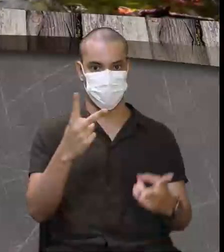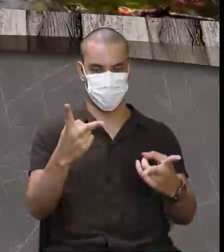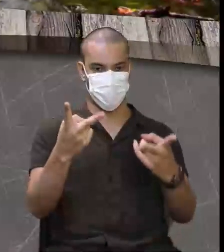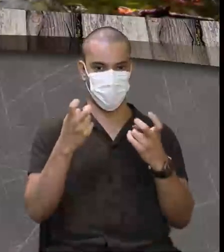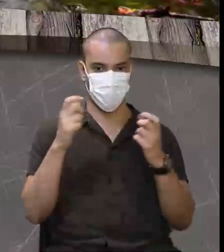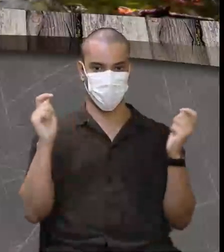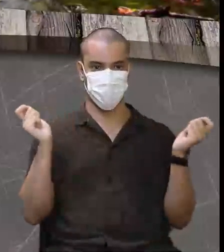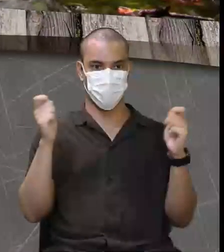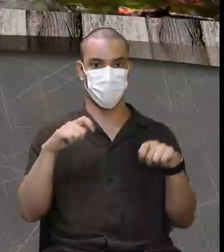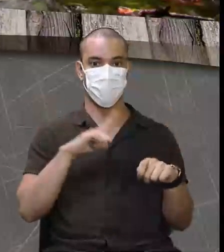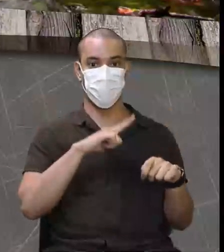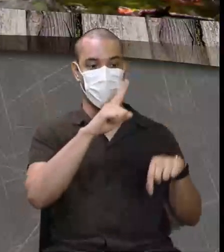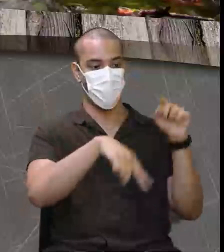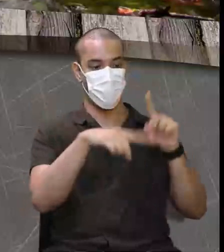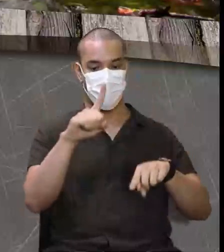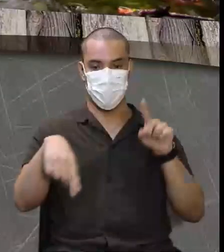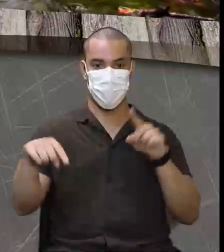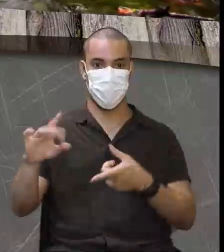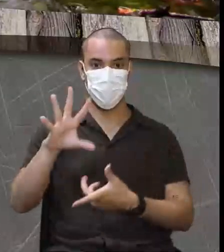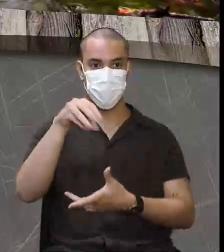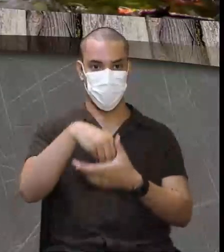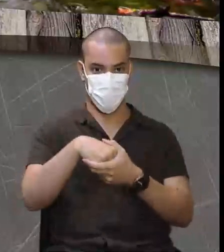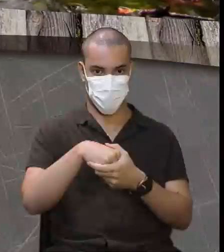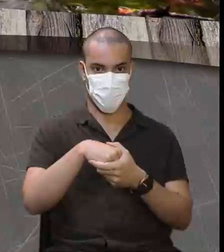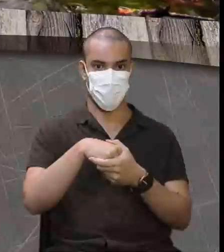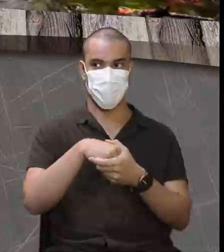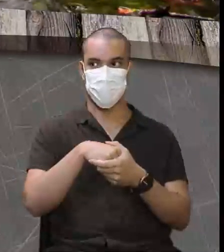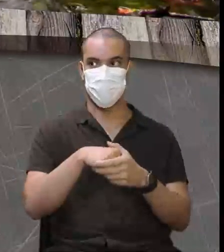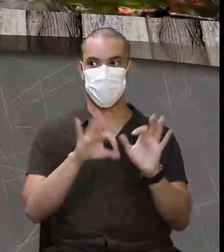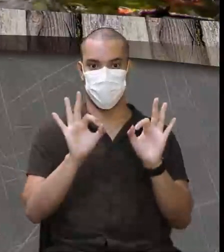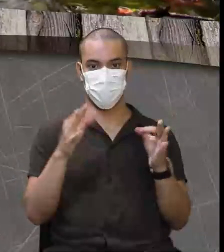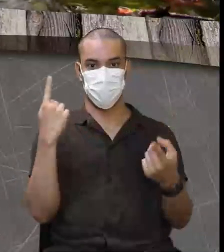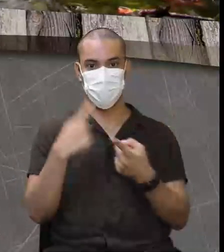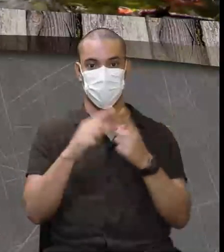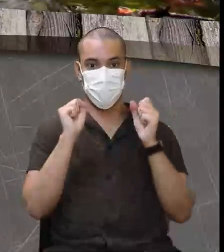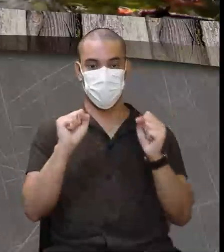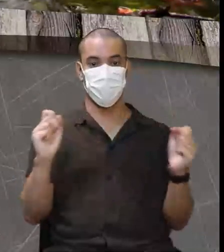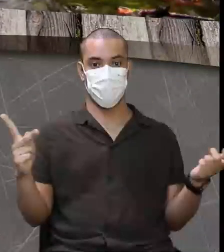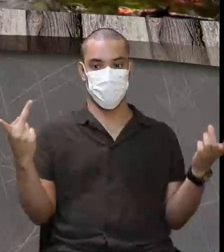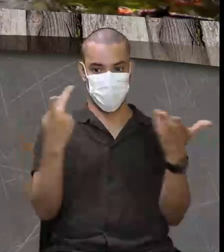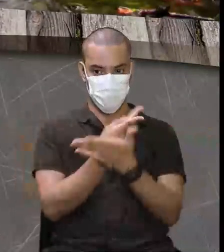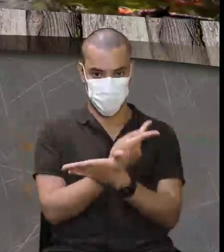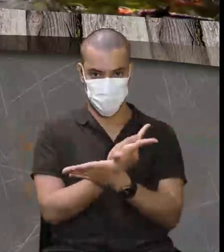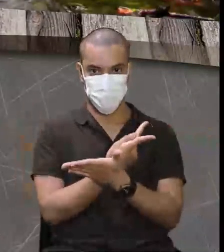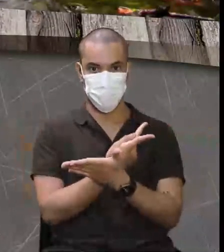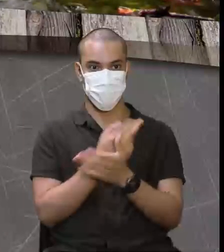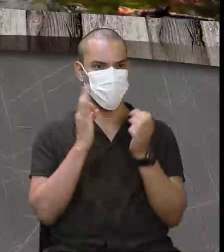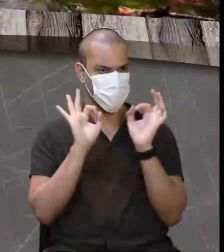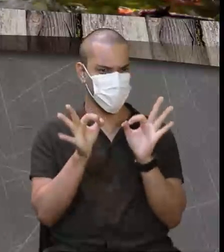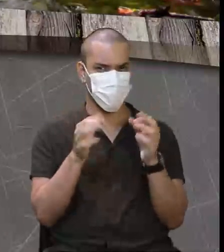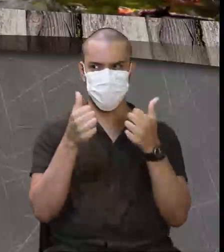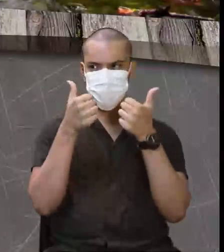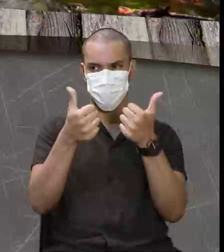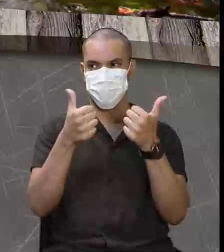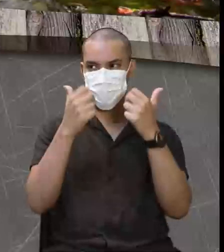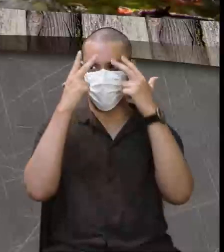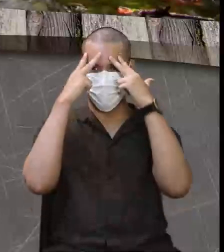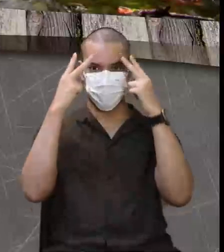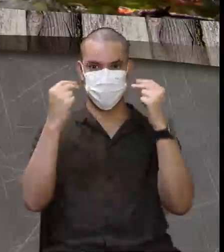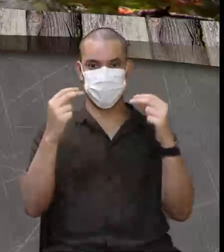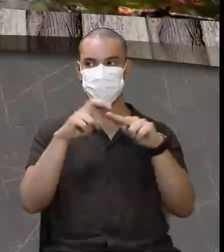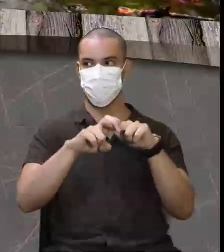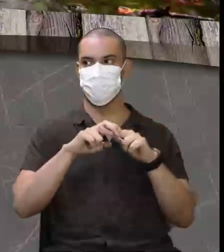essa variação no fenótipo, tá bom? Então, pode acontecer essas situações. Beleza? Tranquilinho?